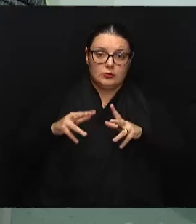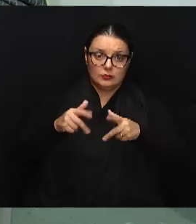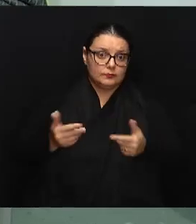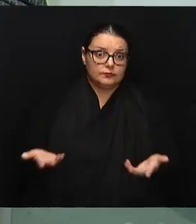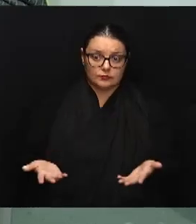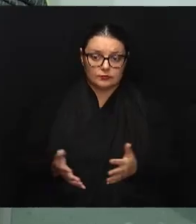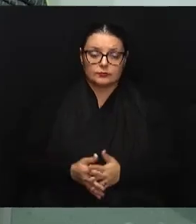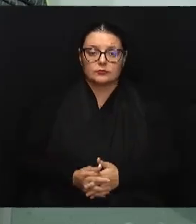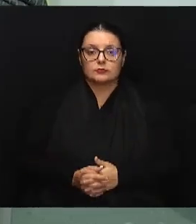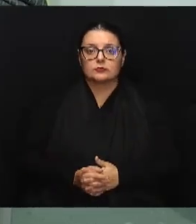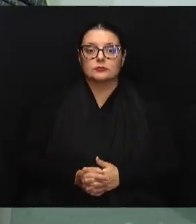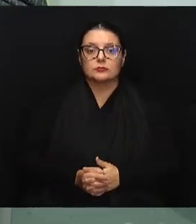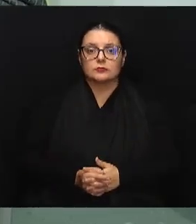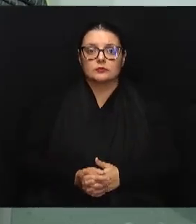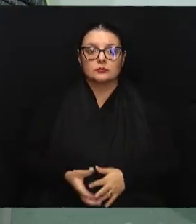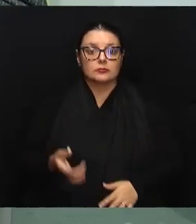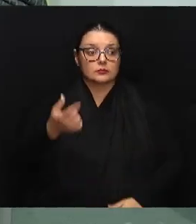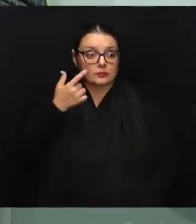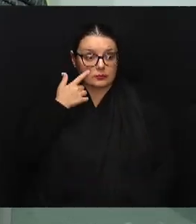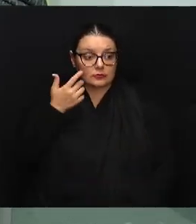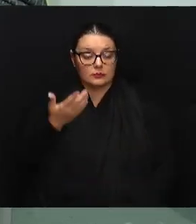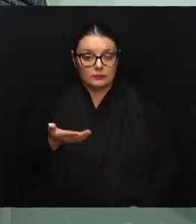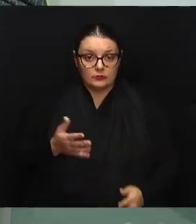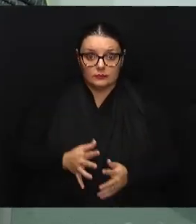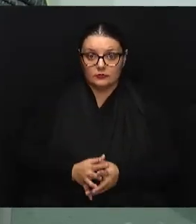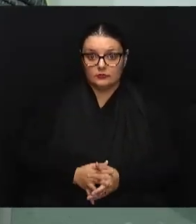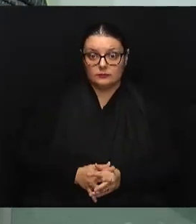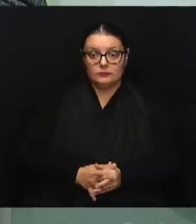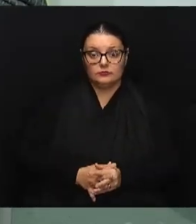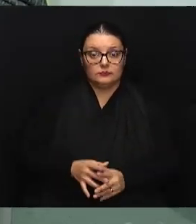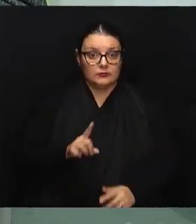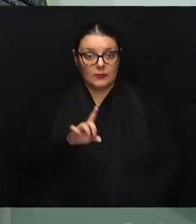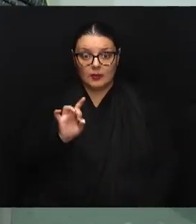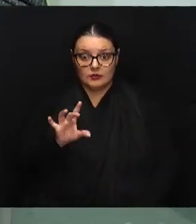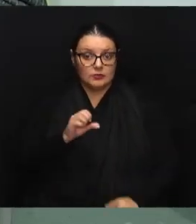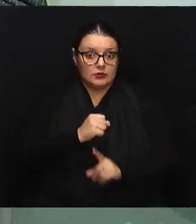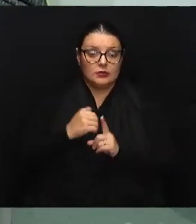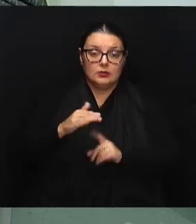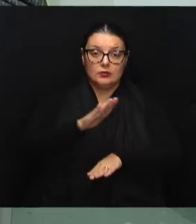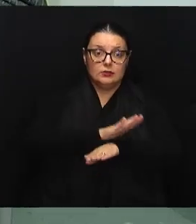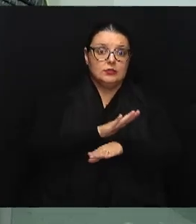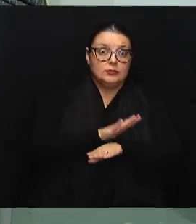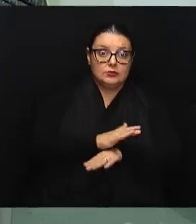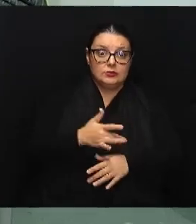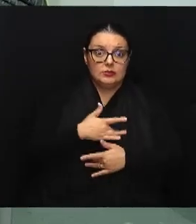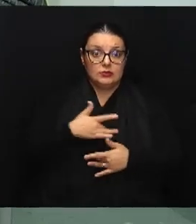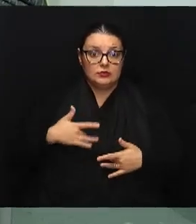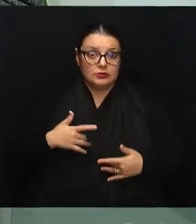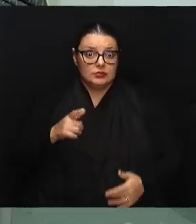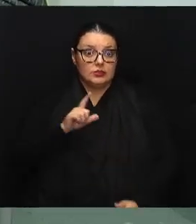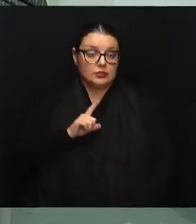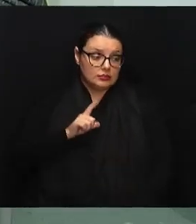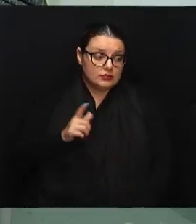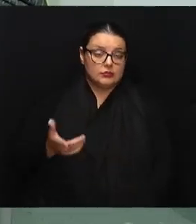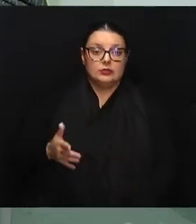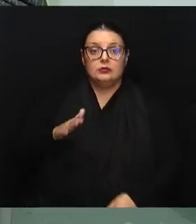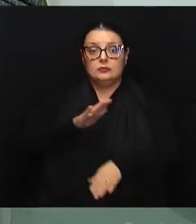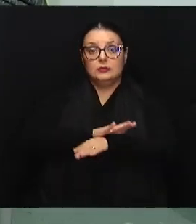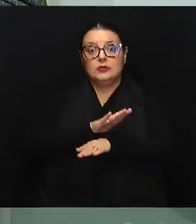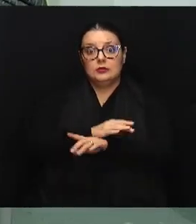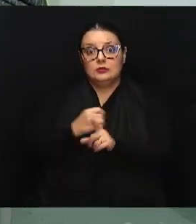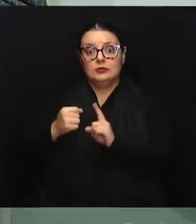não é? Então você vê que não é só na área socioassistencial, da saúde. Nós temos assistentes sociais